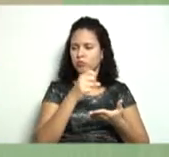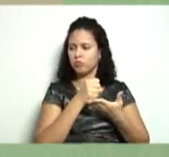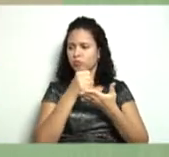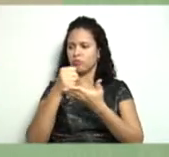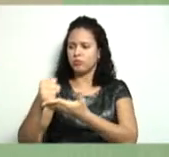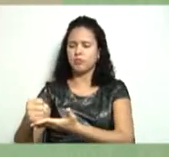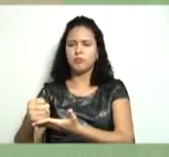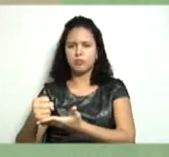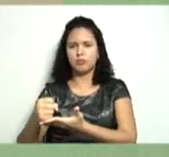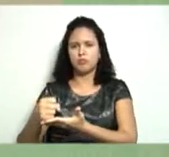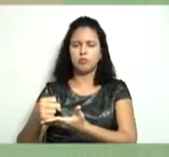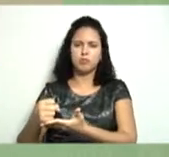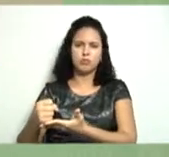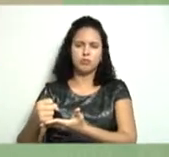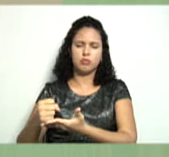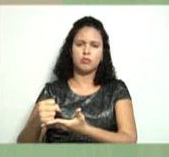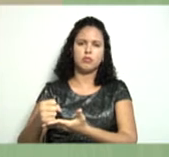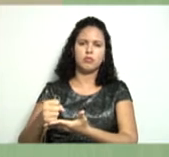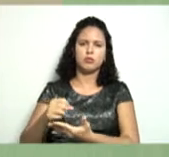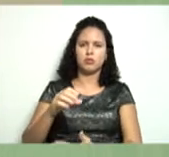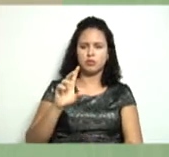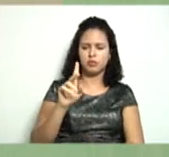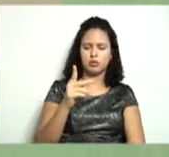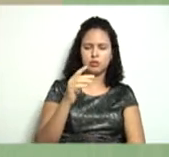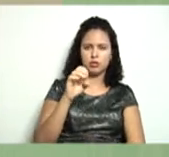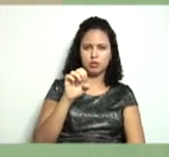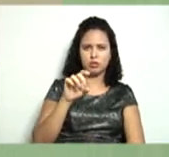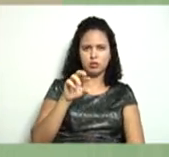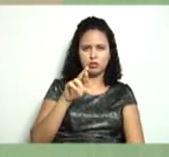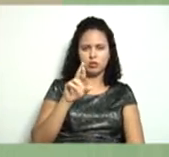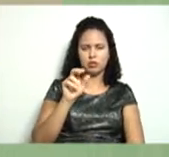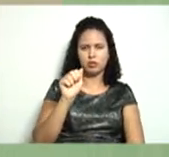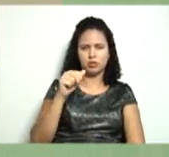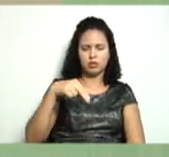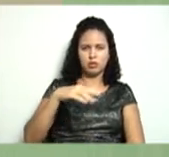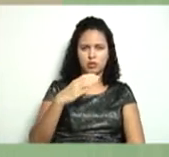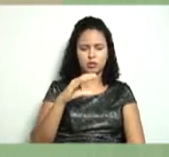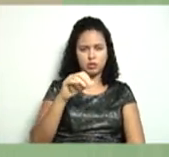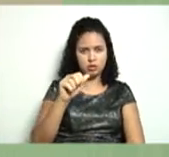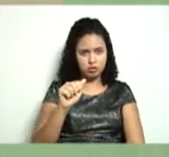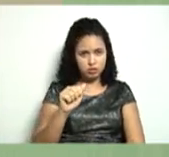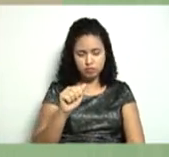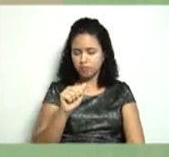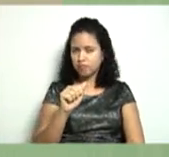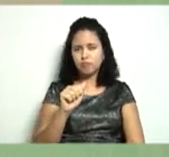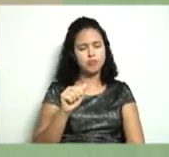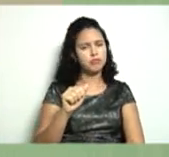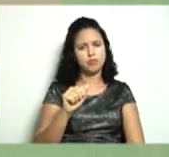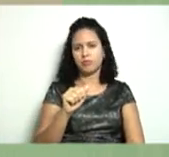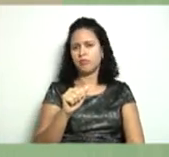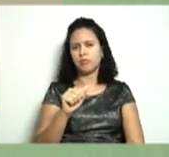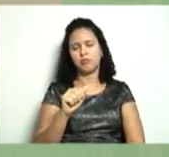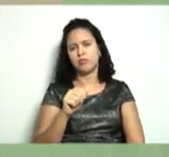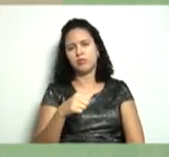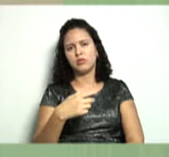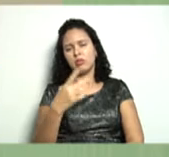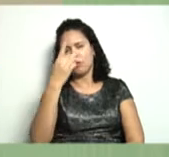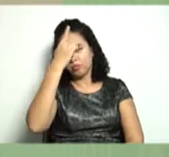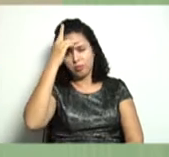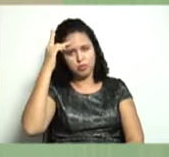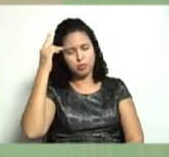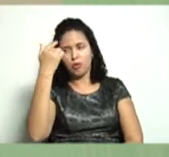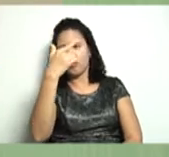recebe por herança. Se recebe os valores que a pessoa tinha direito. Mas ninguém herda